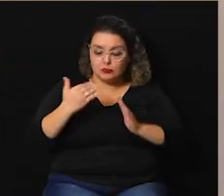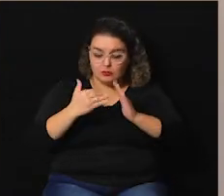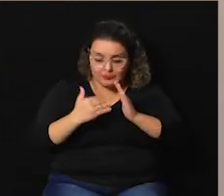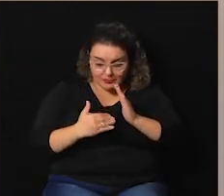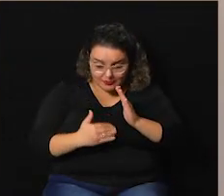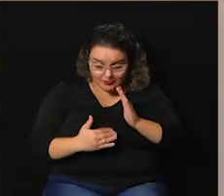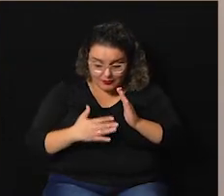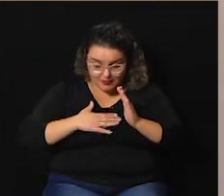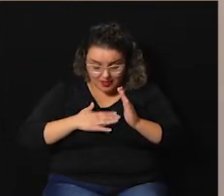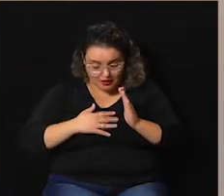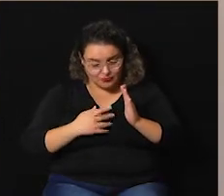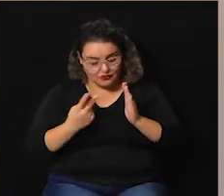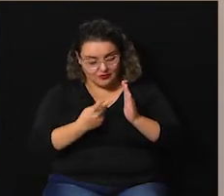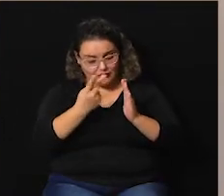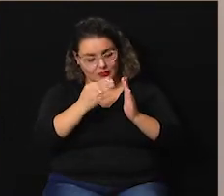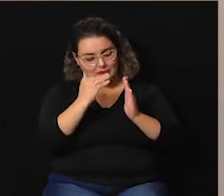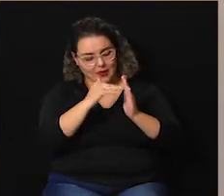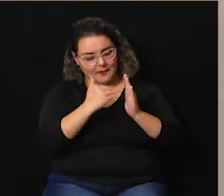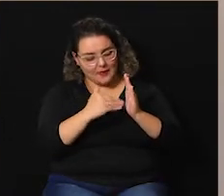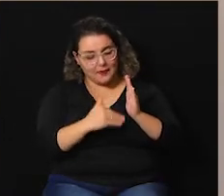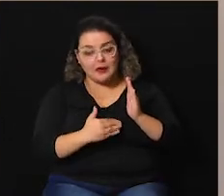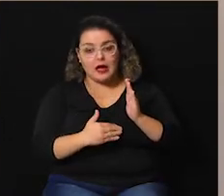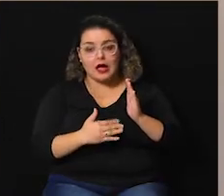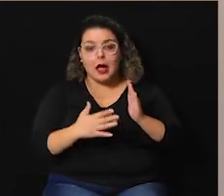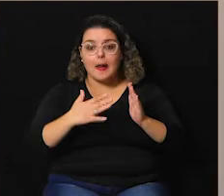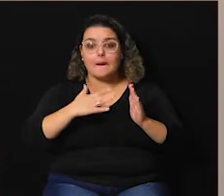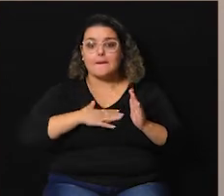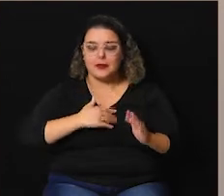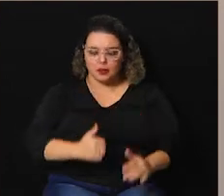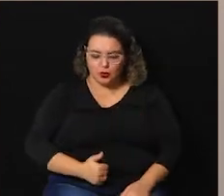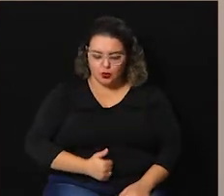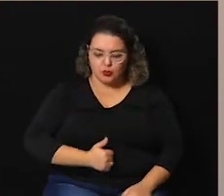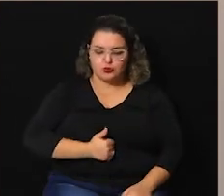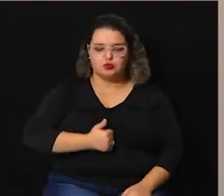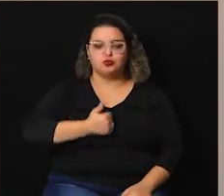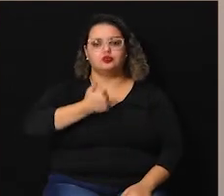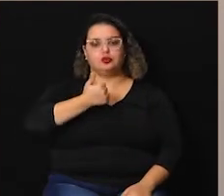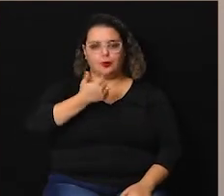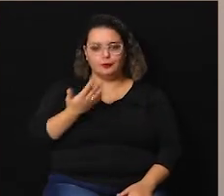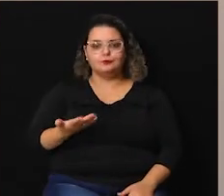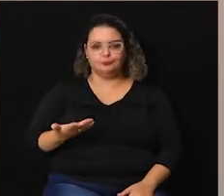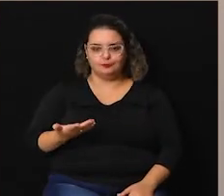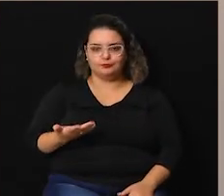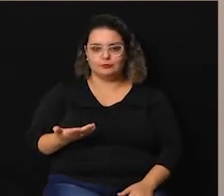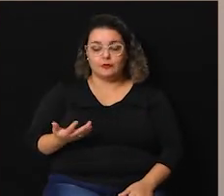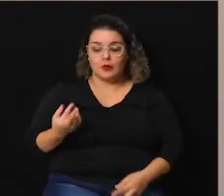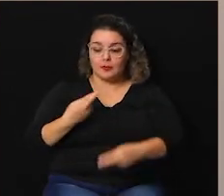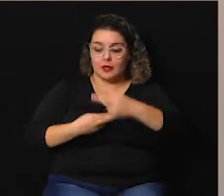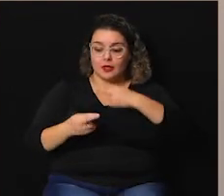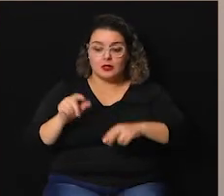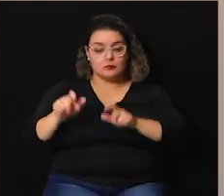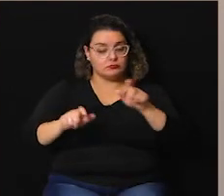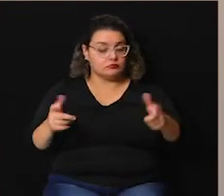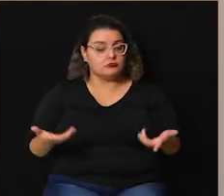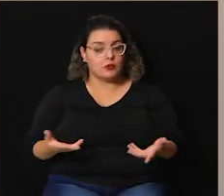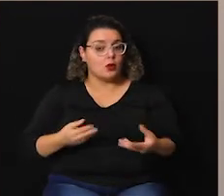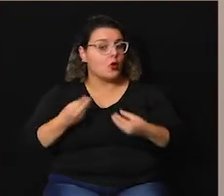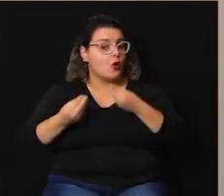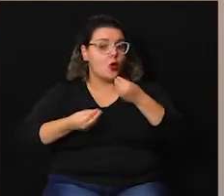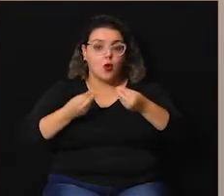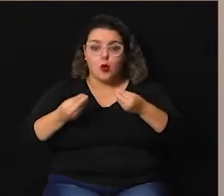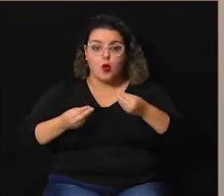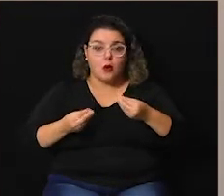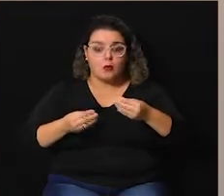eu estabeleço a minha autoconfiança. A minha relação com o outro depende muito dessa questão de